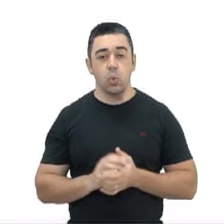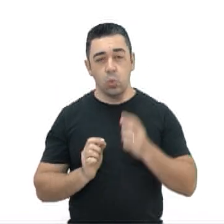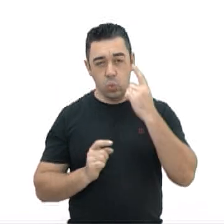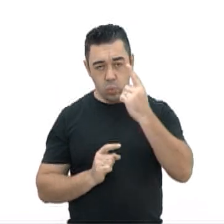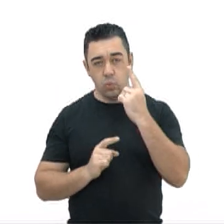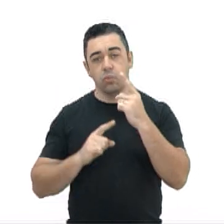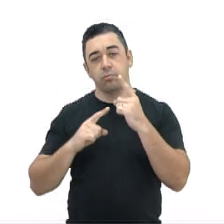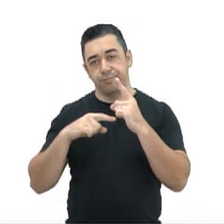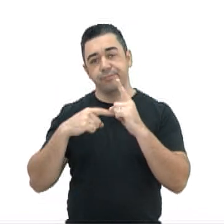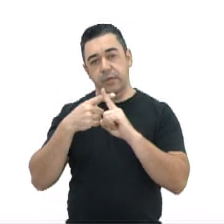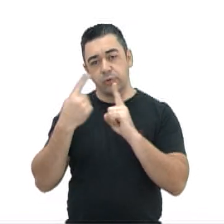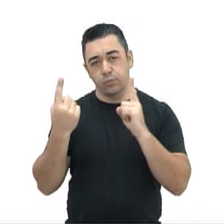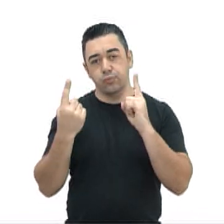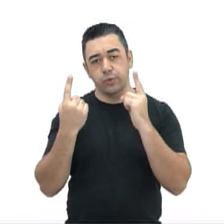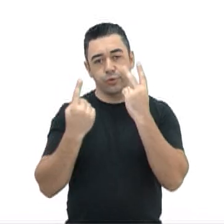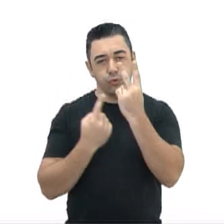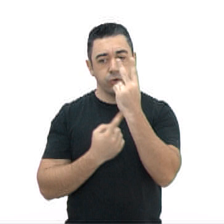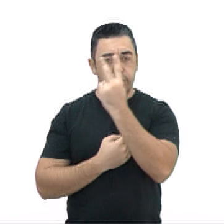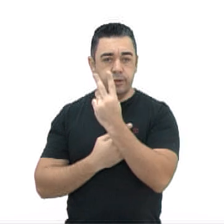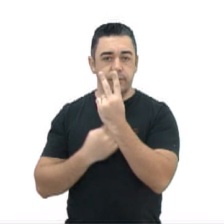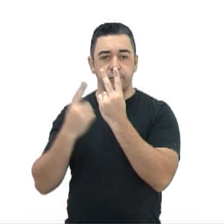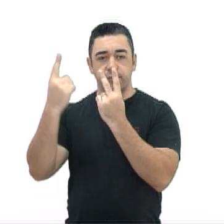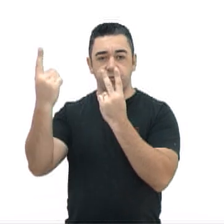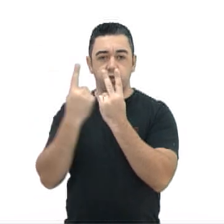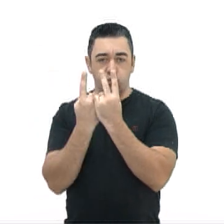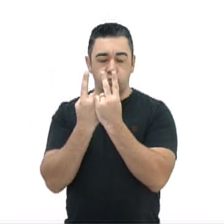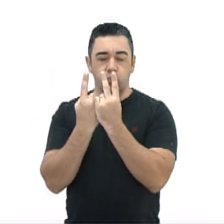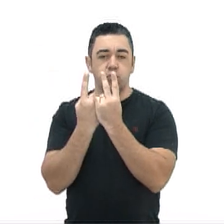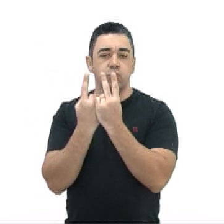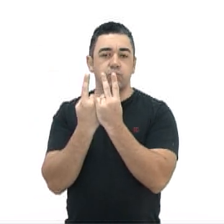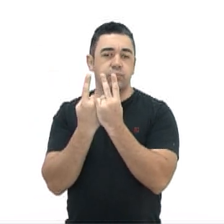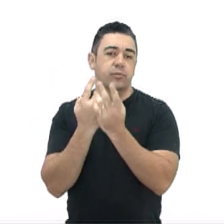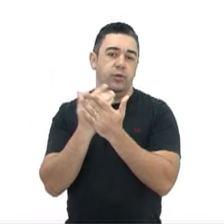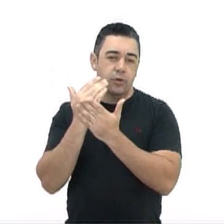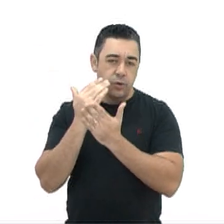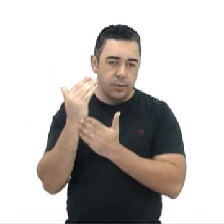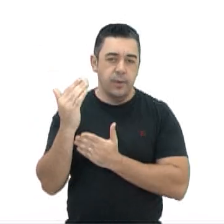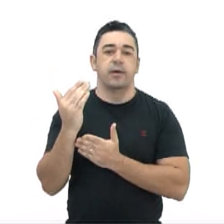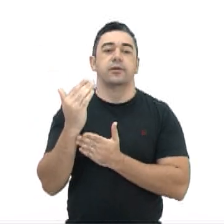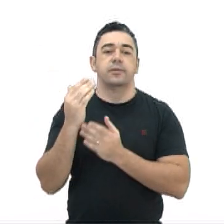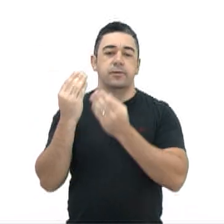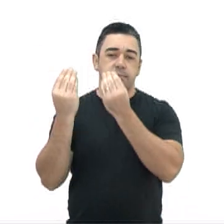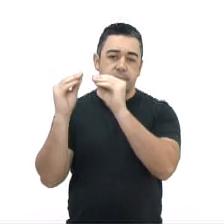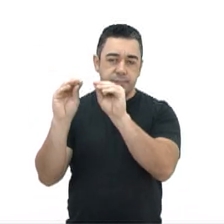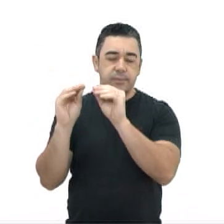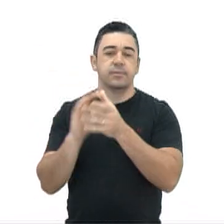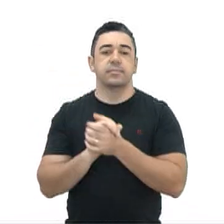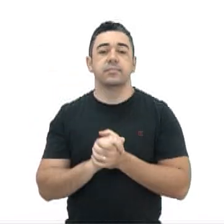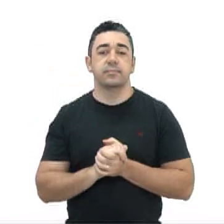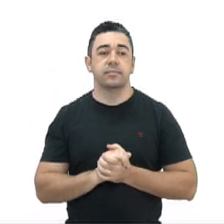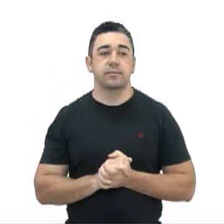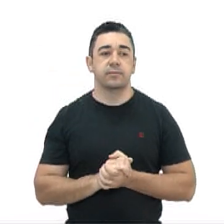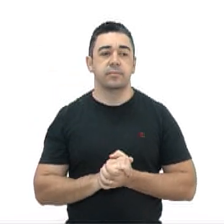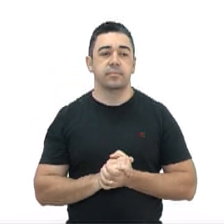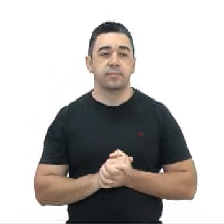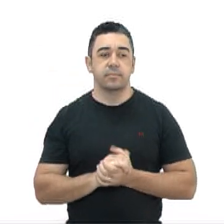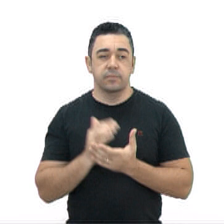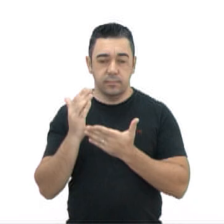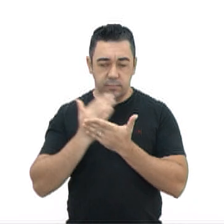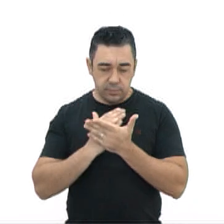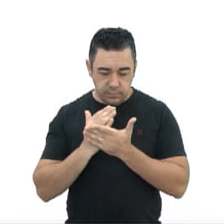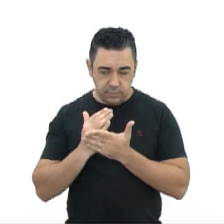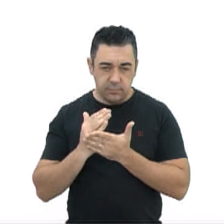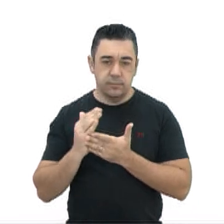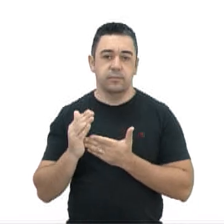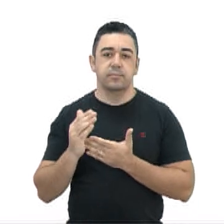mais 1, que dá 2, então eu subtraio 21, tá? 1 mais 1, 2, coloca 1 no final, fica 21. Agora eu vou